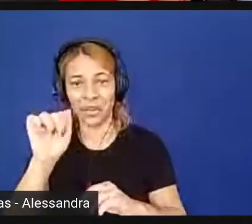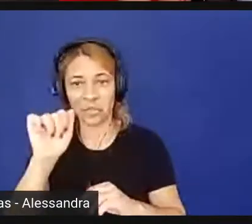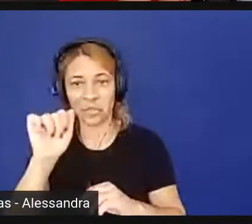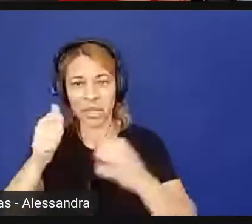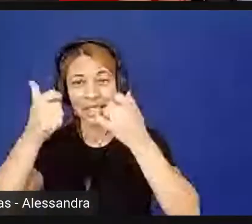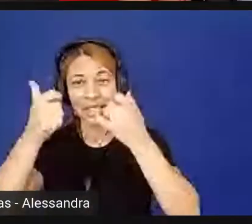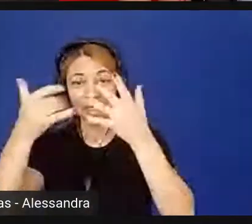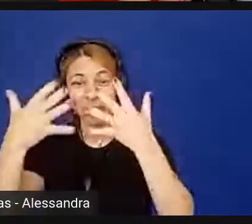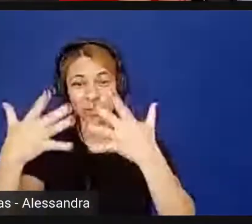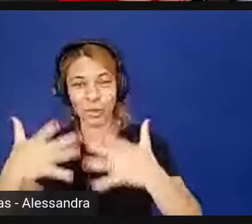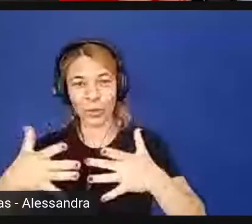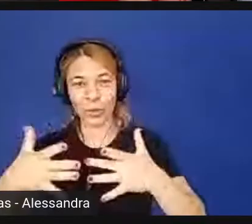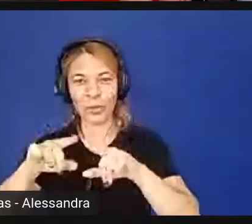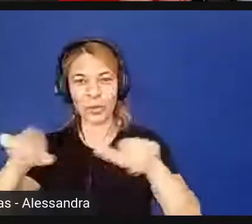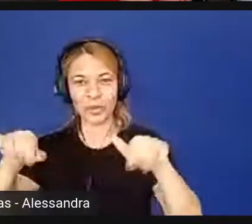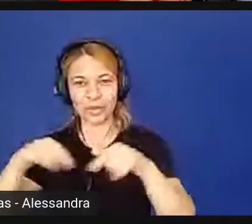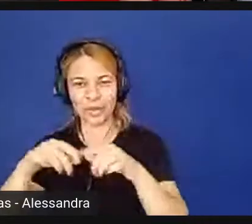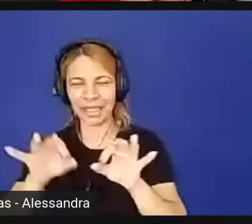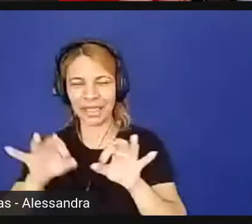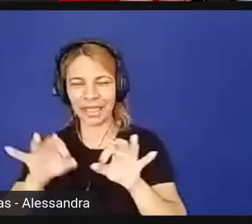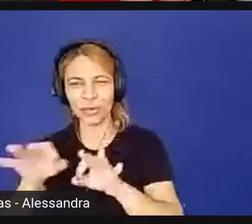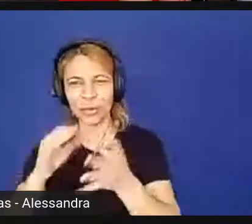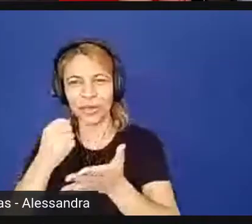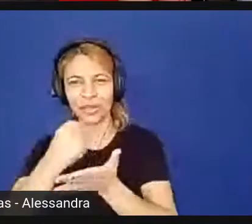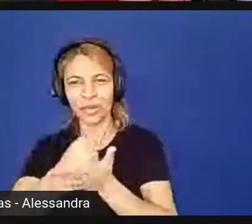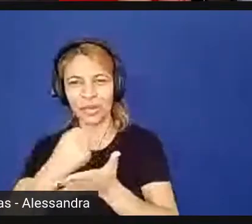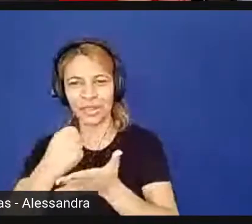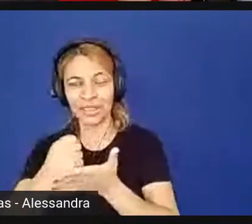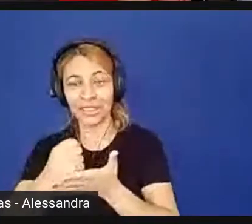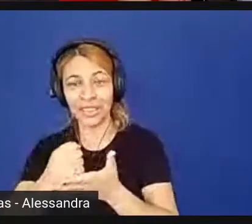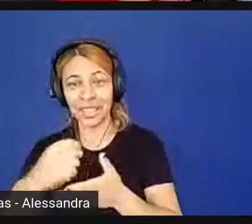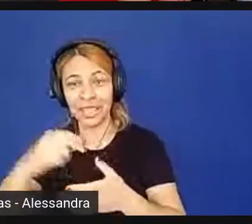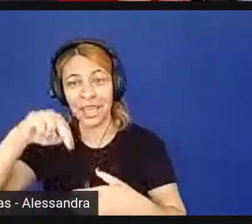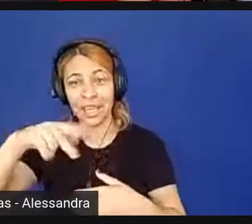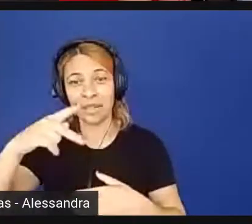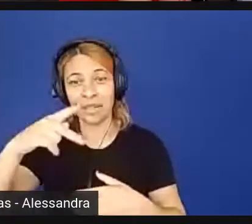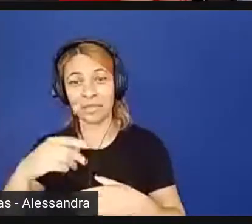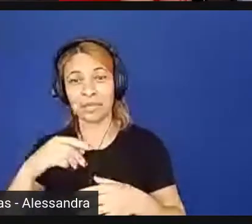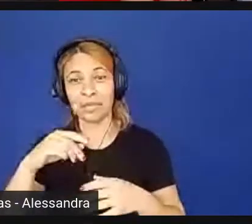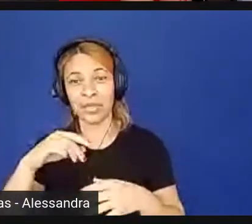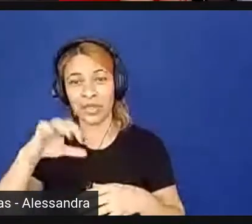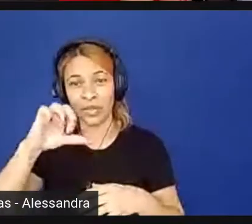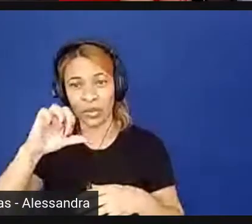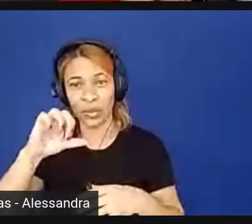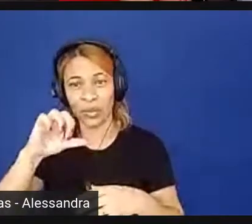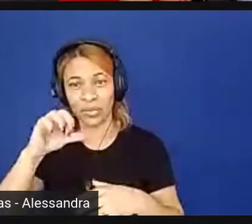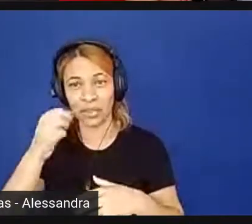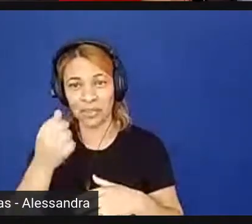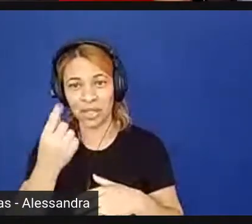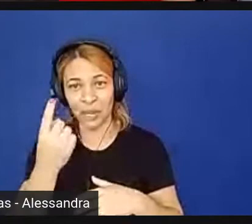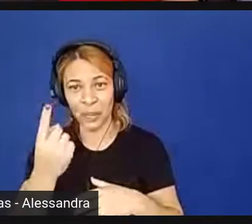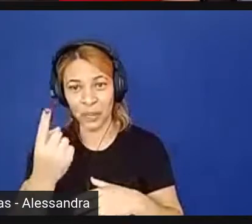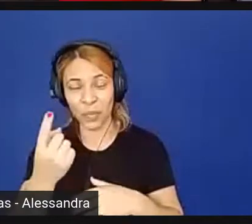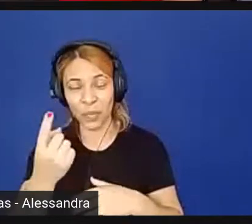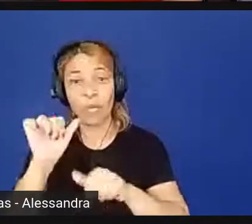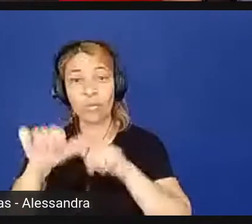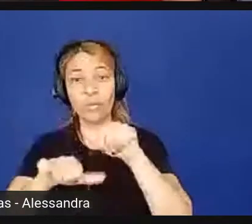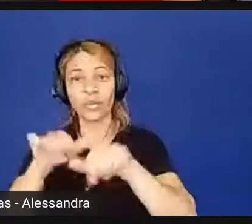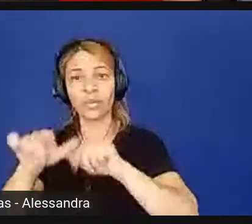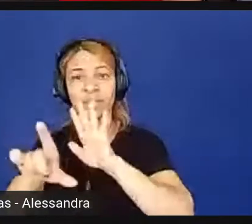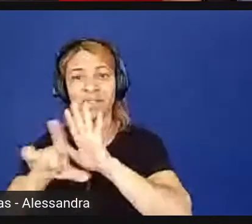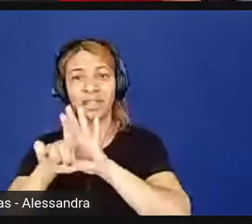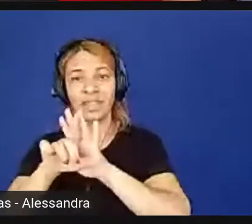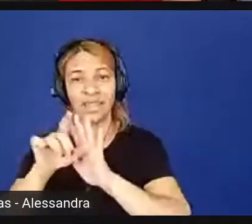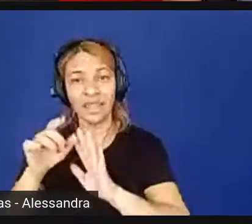discricionários, modificação do ambiente de contratações, a gente teve agora a MP 961, que foi até convertida em lei pelo Senado semana passada. Dentre outras